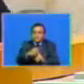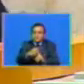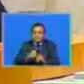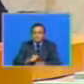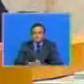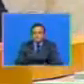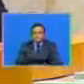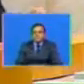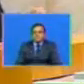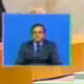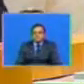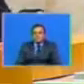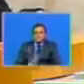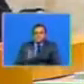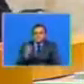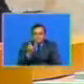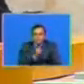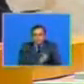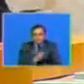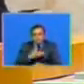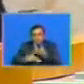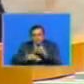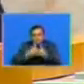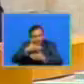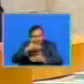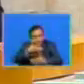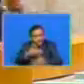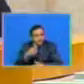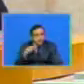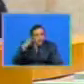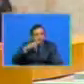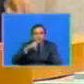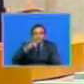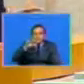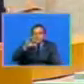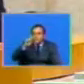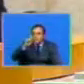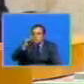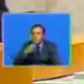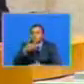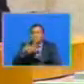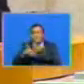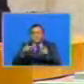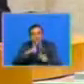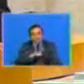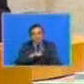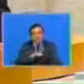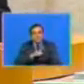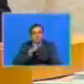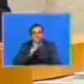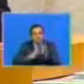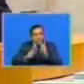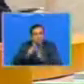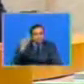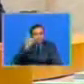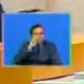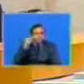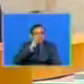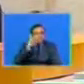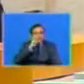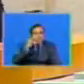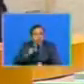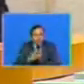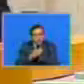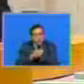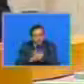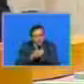As nossas caminhadas, vereador Cláudio Prado, dão a dimensão da relação que temos que ter com o povo todo dia. caminhar ao lado do